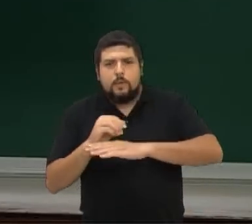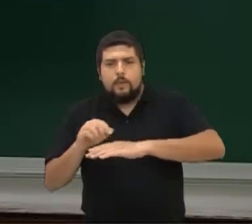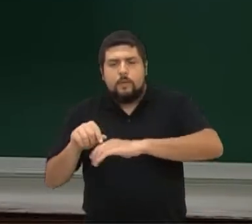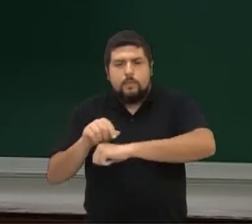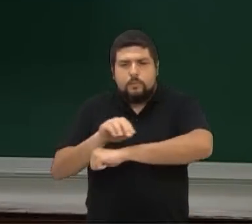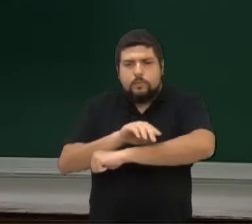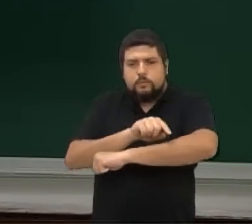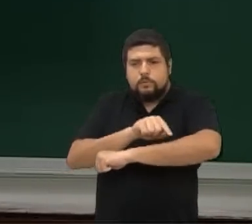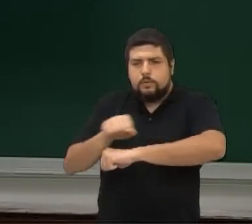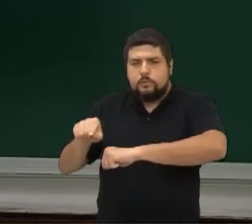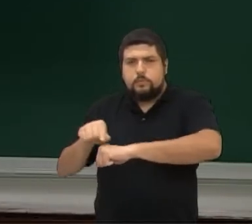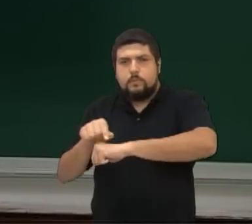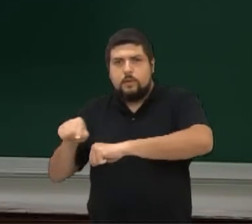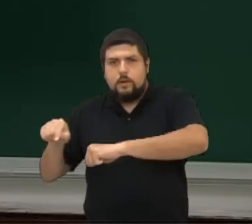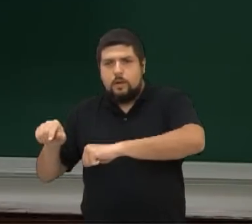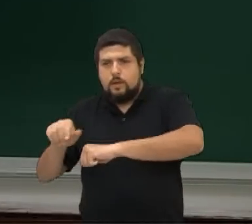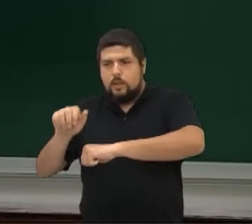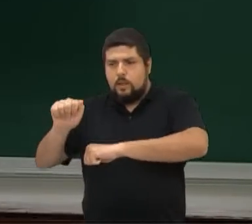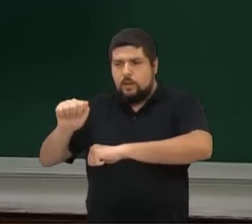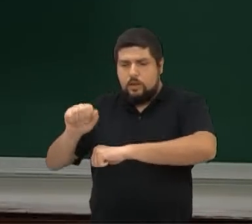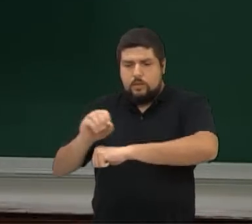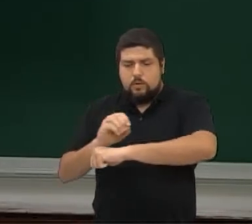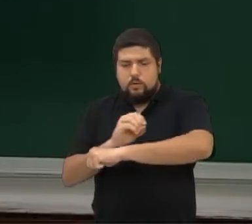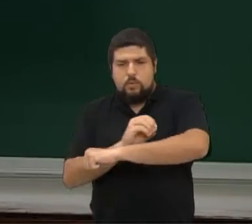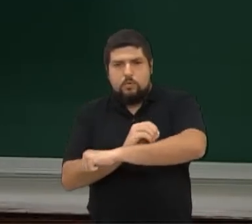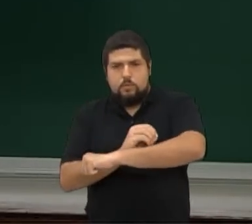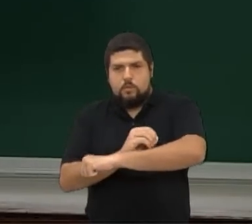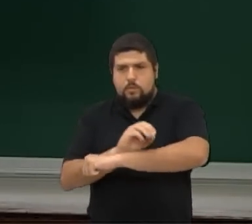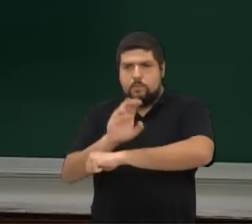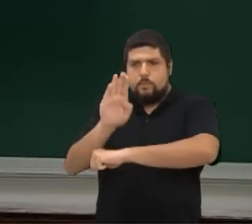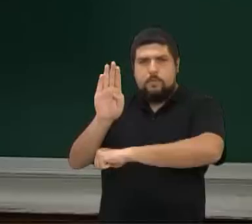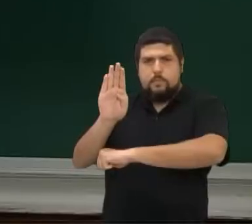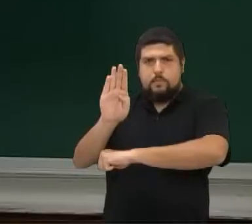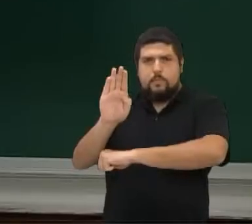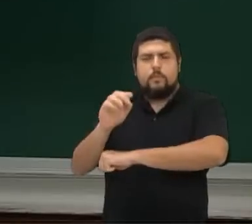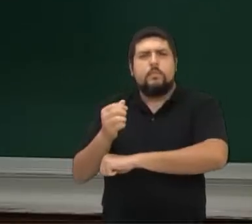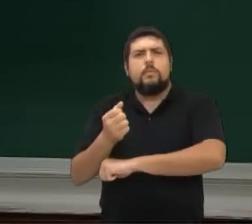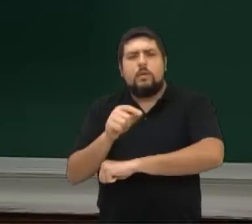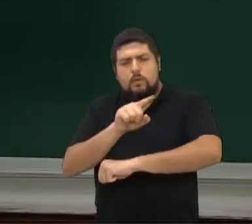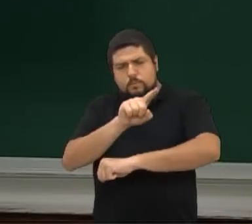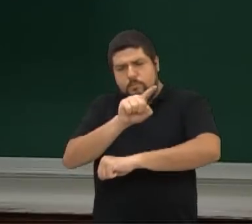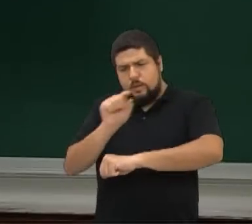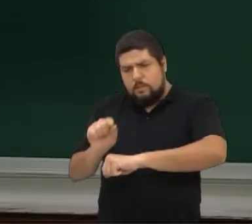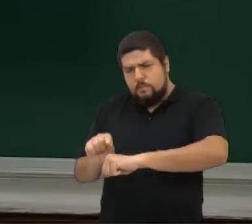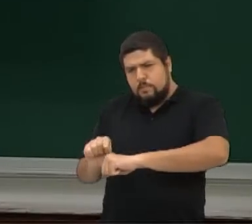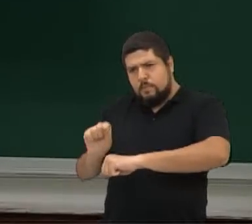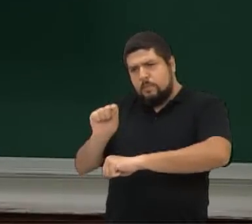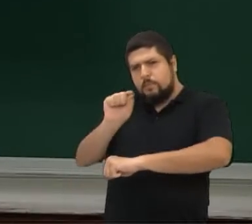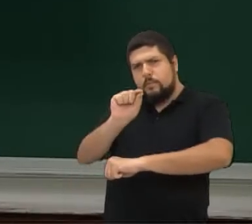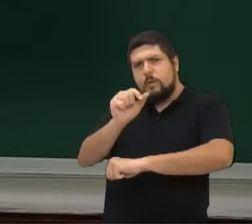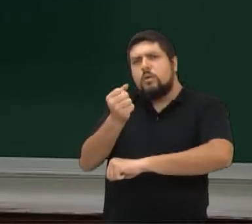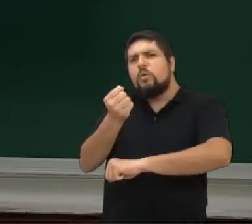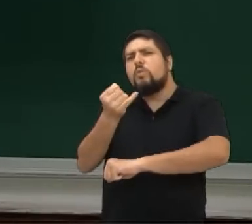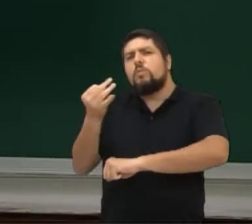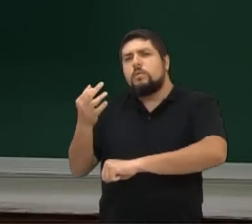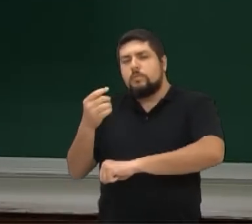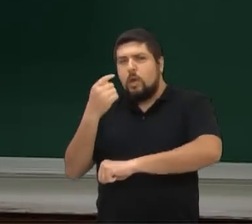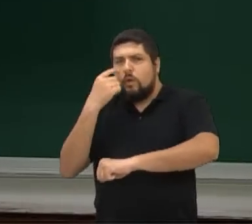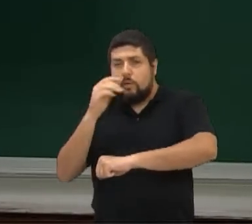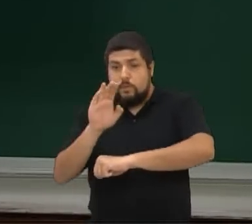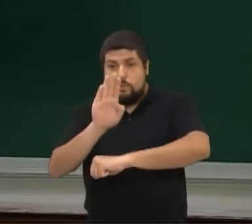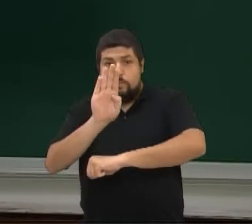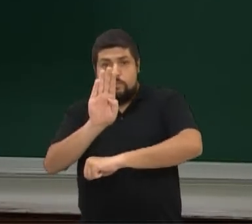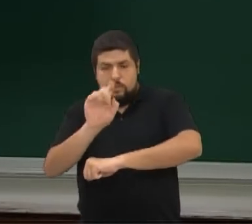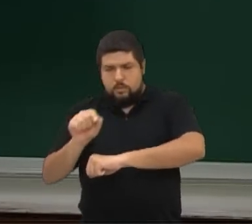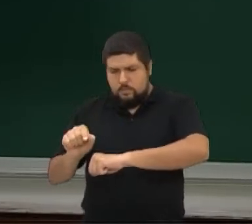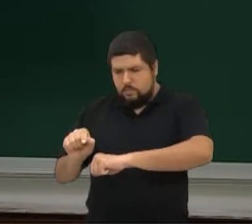ângulo, nós temos a medida do ângulo AOB. Olha onde a semirreta B